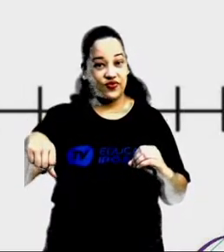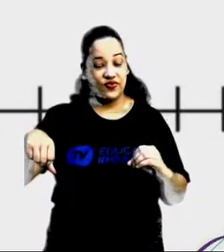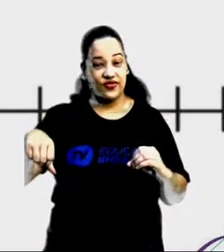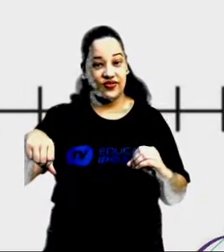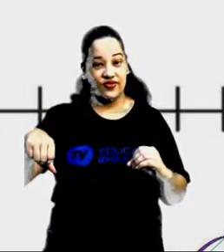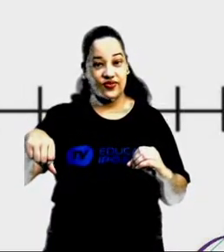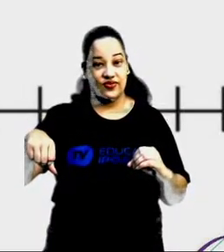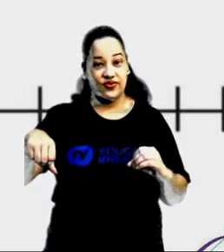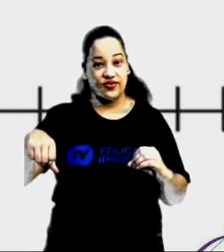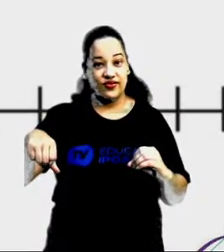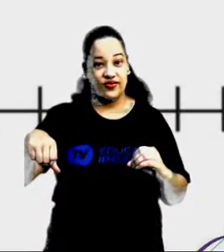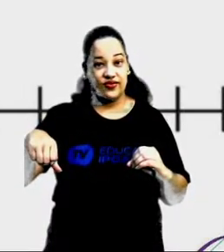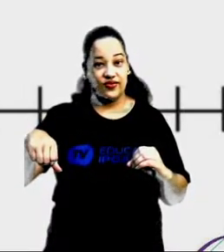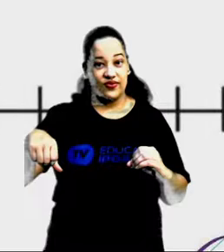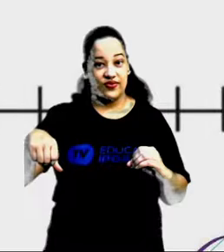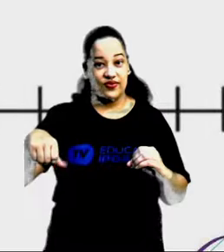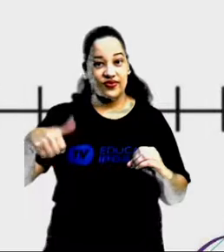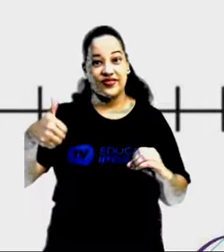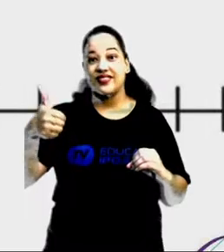nove,